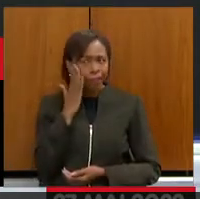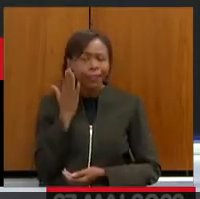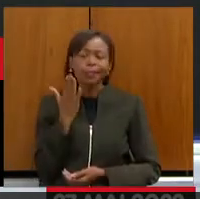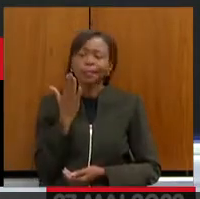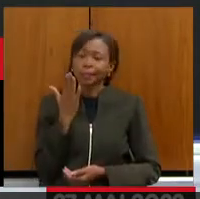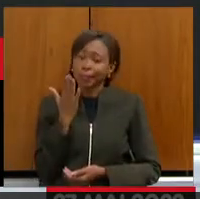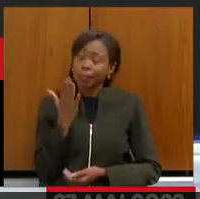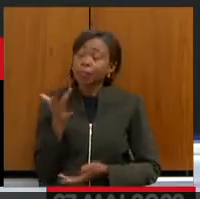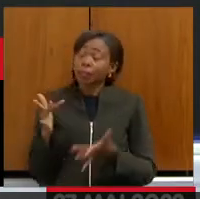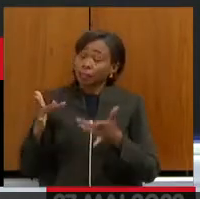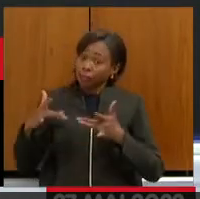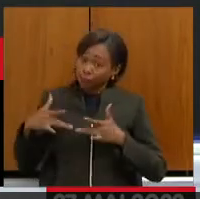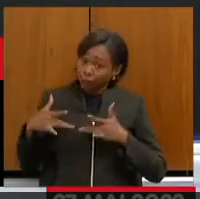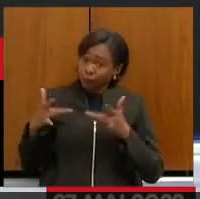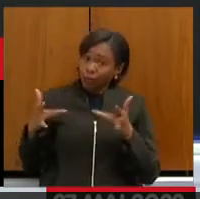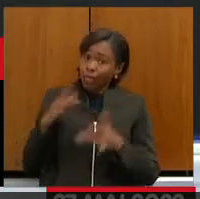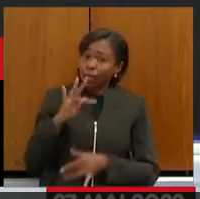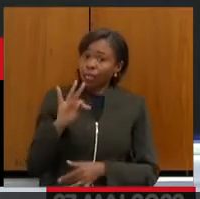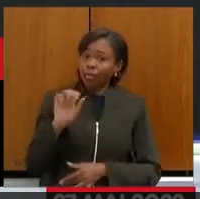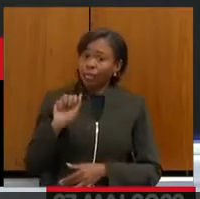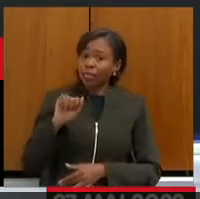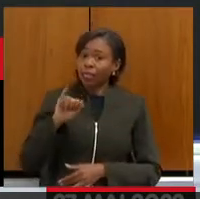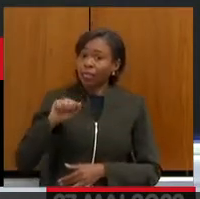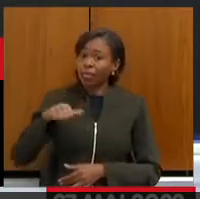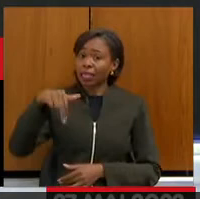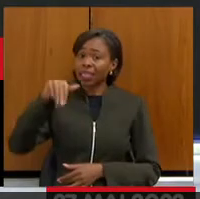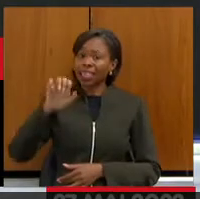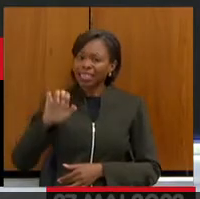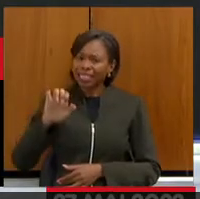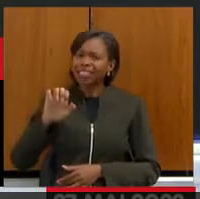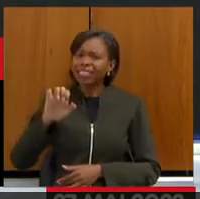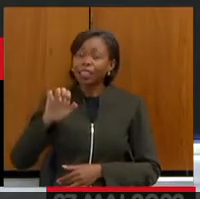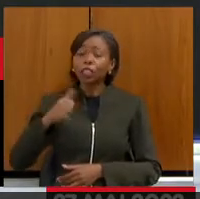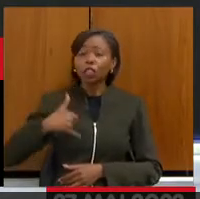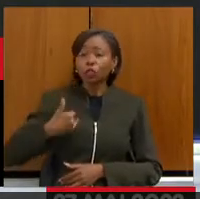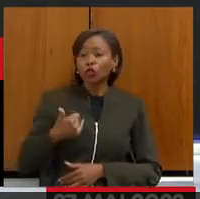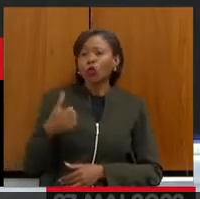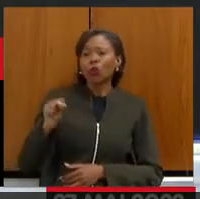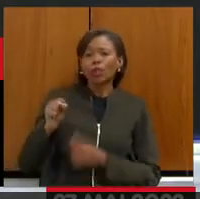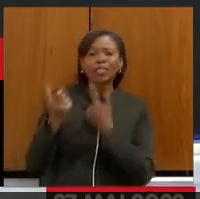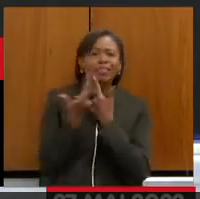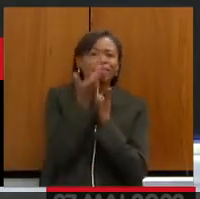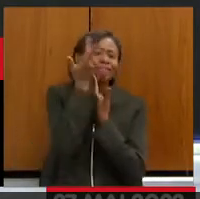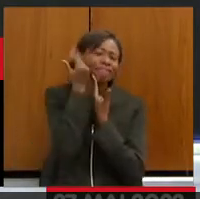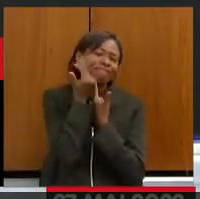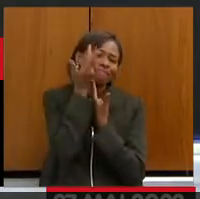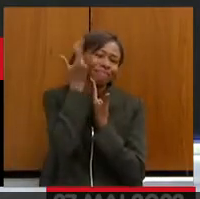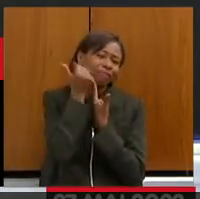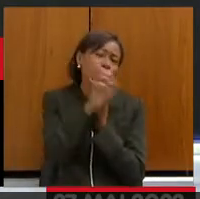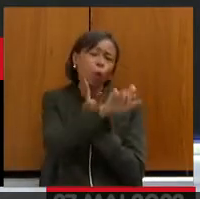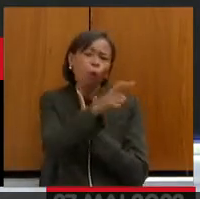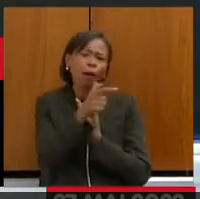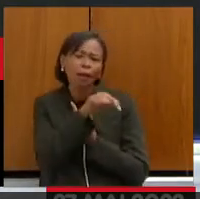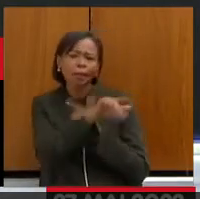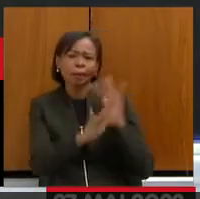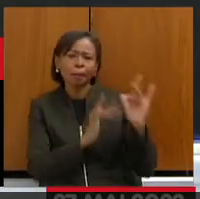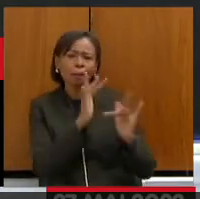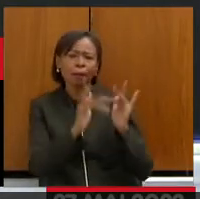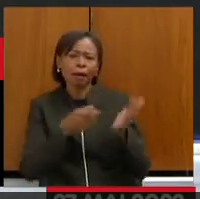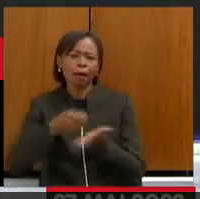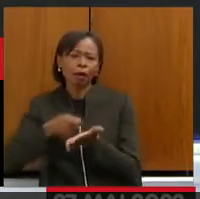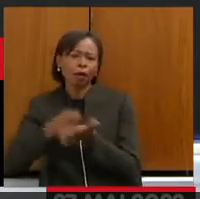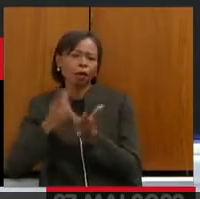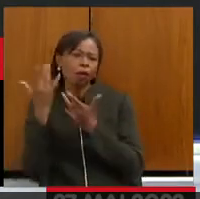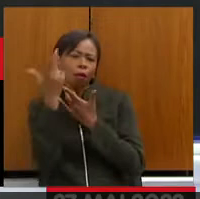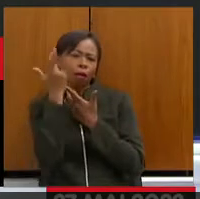minha solidariedade também vai a Taiane garota de 18 anos que teve seu rosto tatuado pelo ex-namorado Gabriel Henrique né